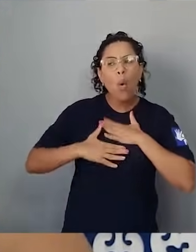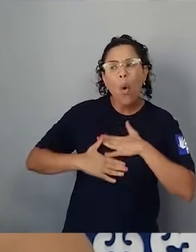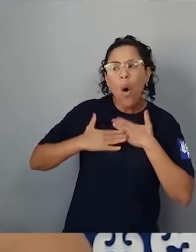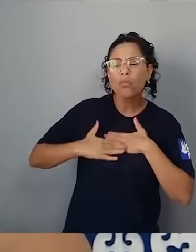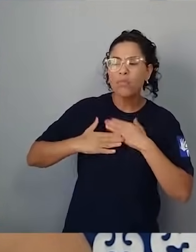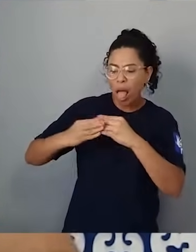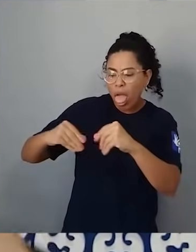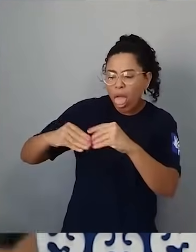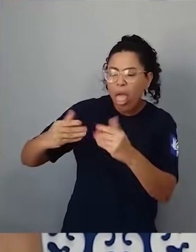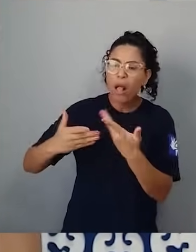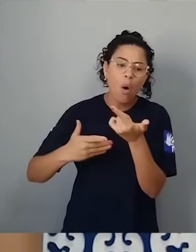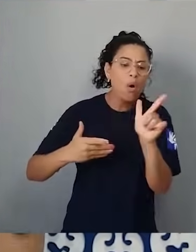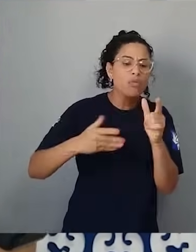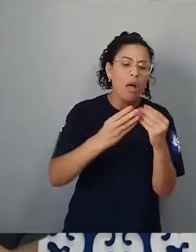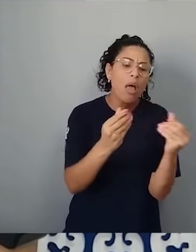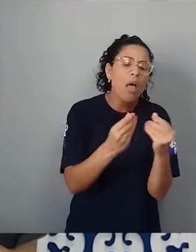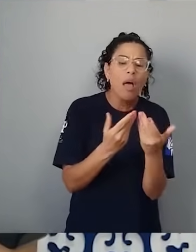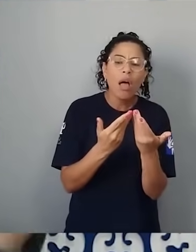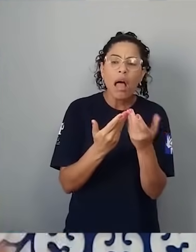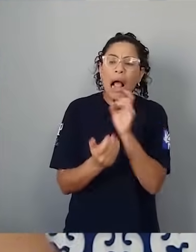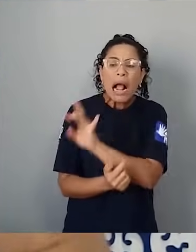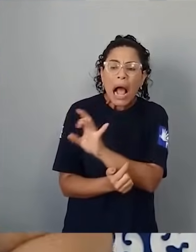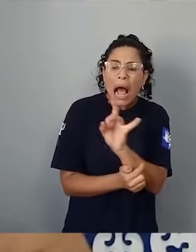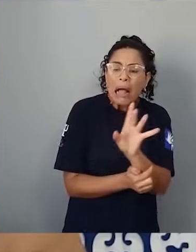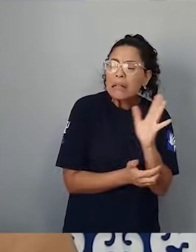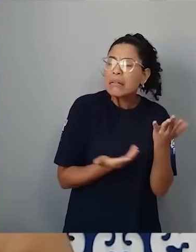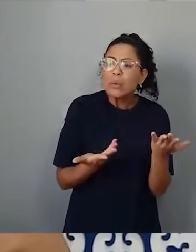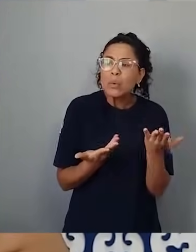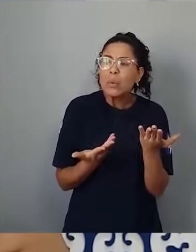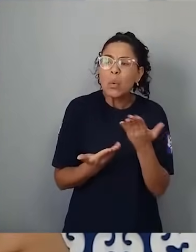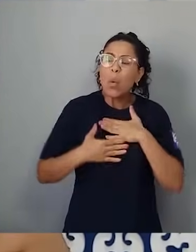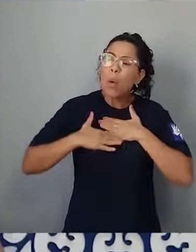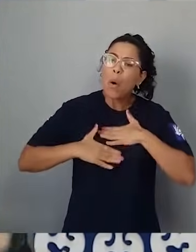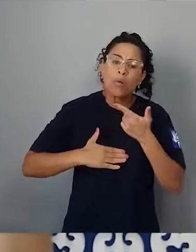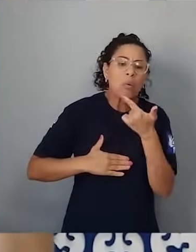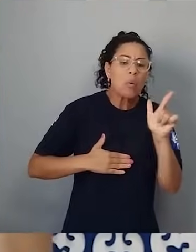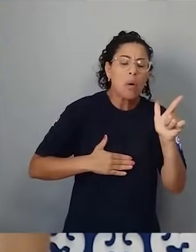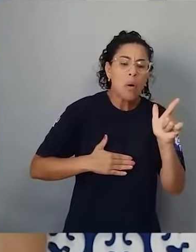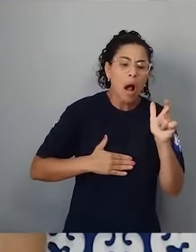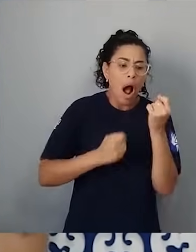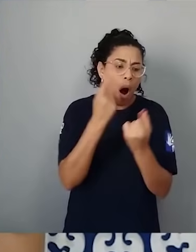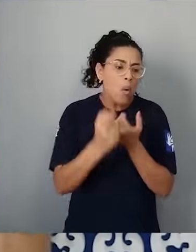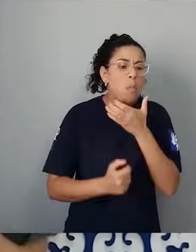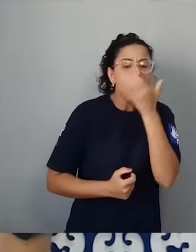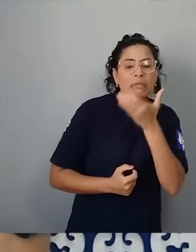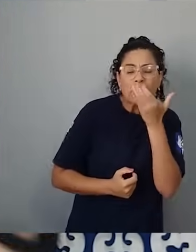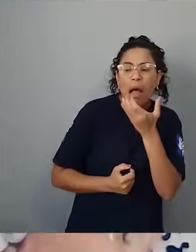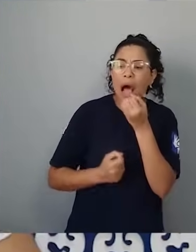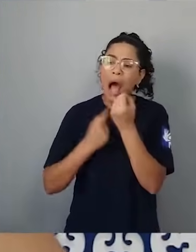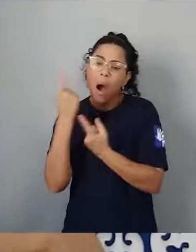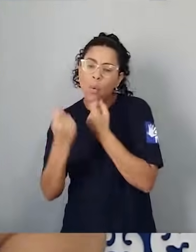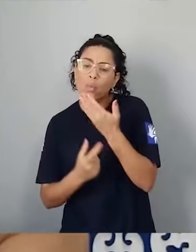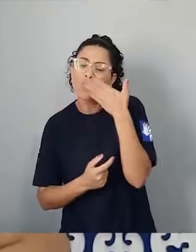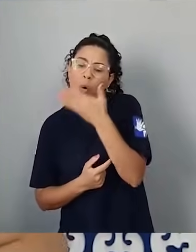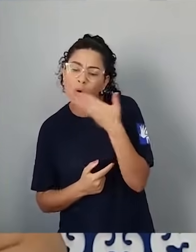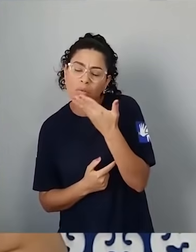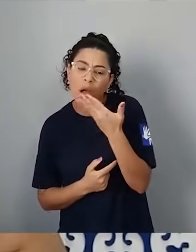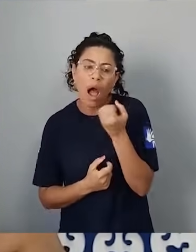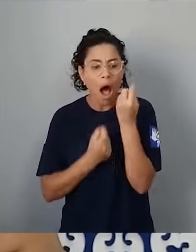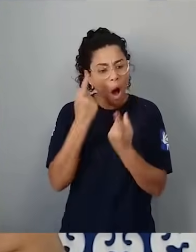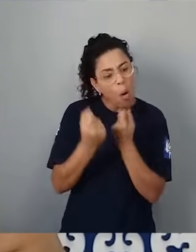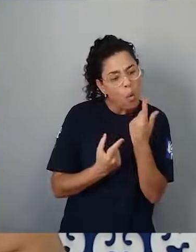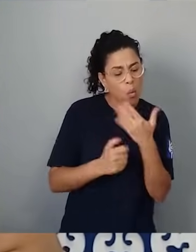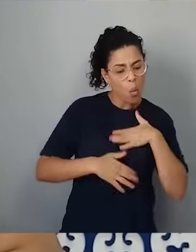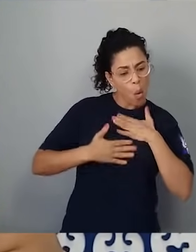preferem farelo. Uns querem comer maçã e outros marmelo. Tem quem goste de sapato, tem quem goste